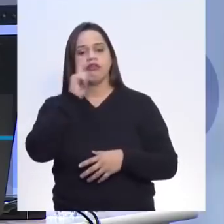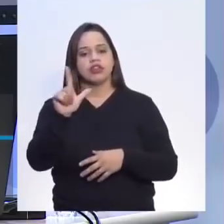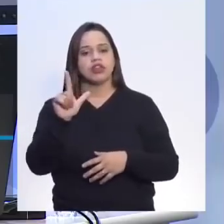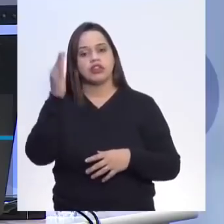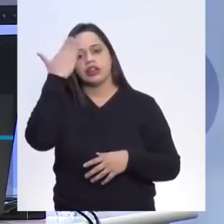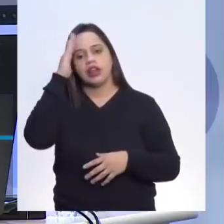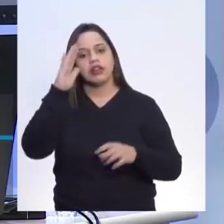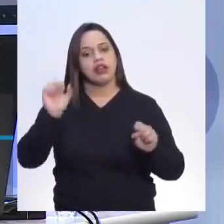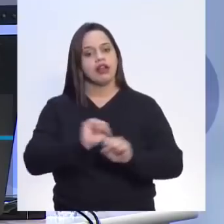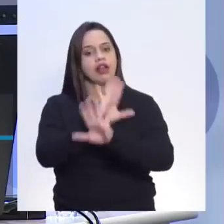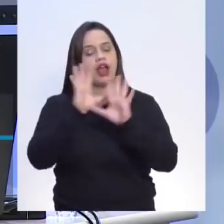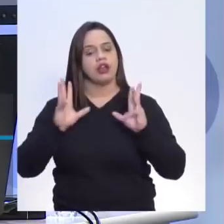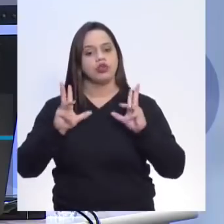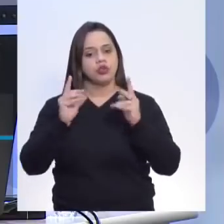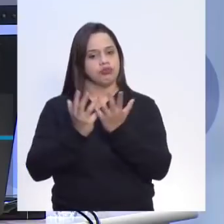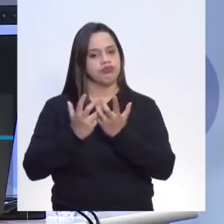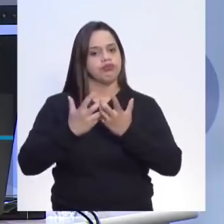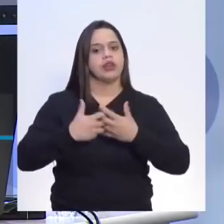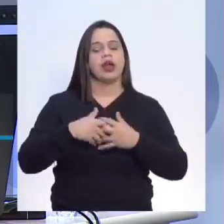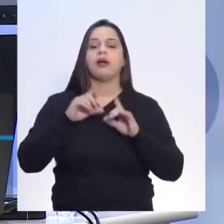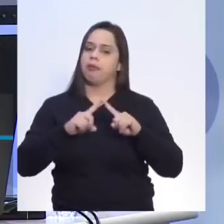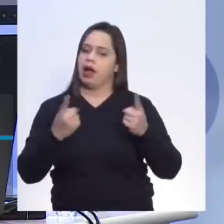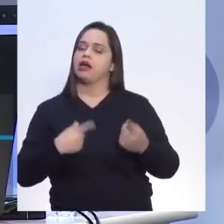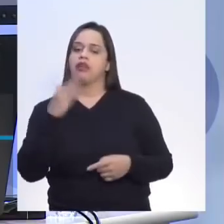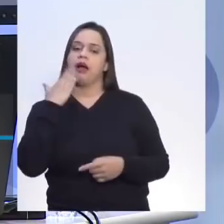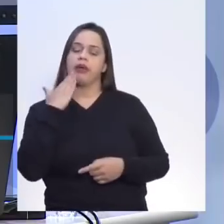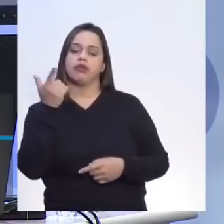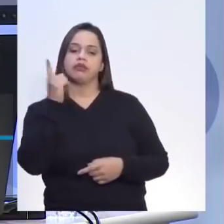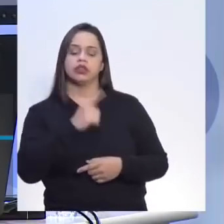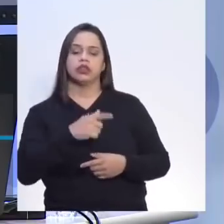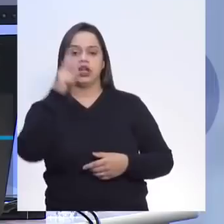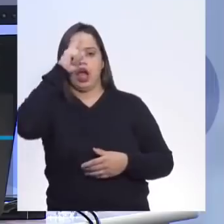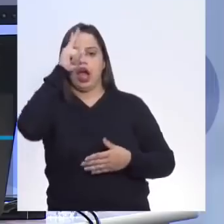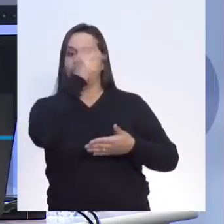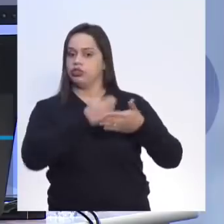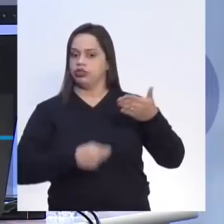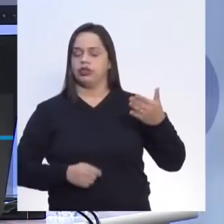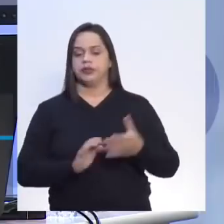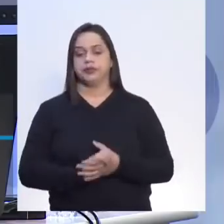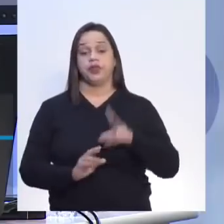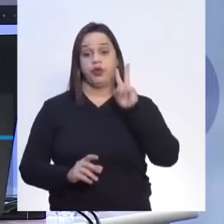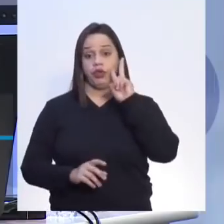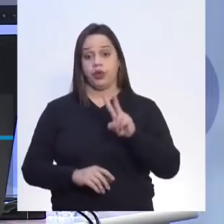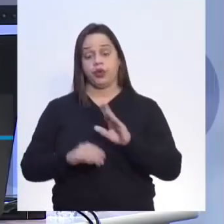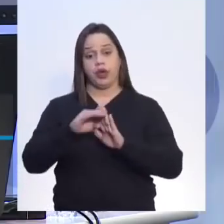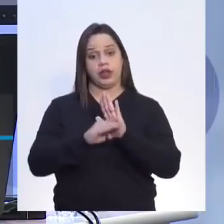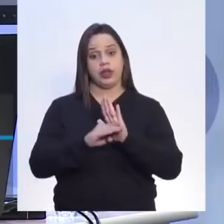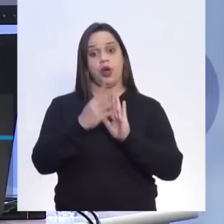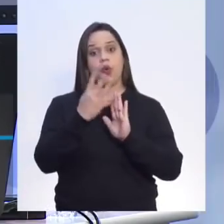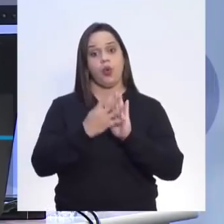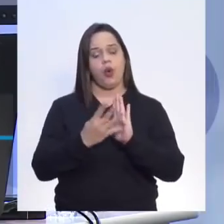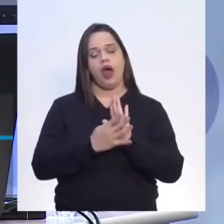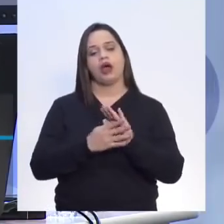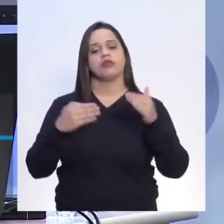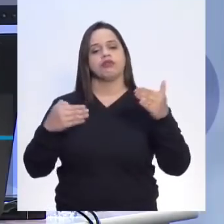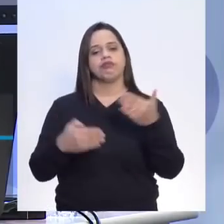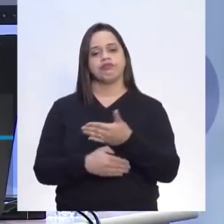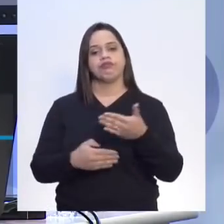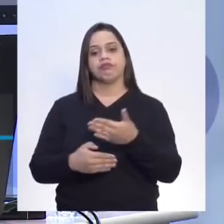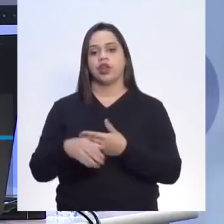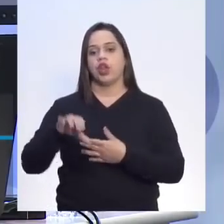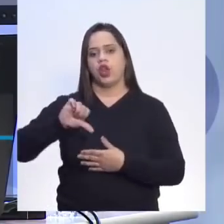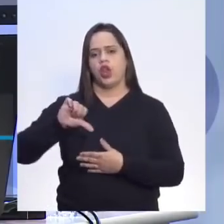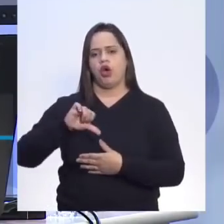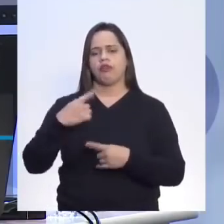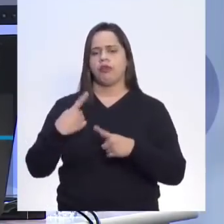Mas dá para entender, dá para ir mais ou menos aí o enredo. Então, reparem que na cena 4 está no slide